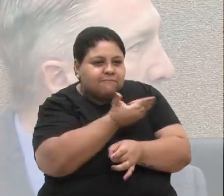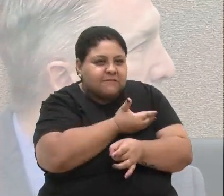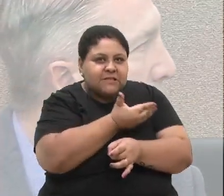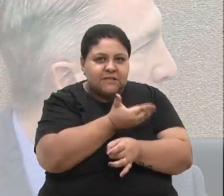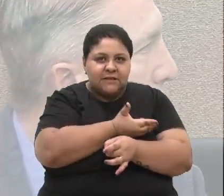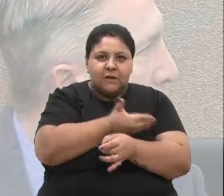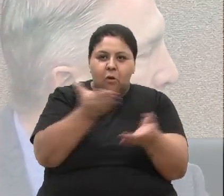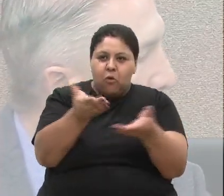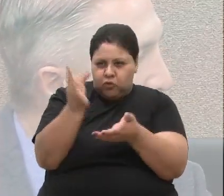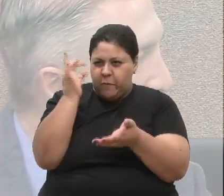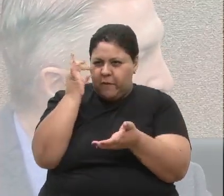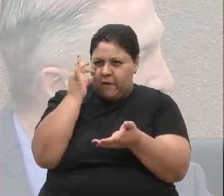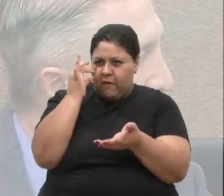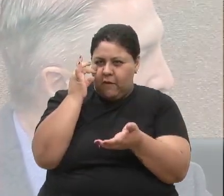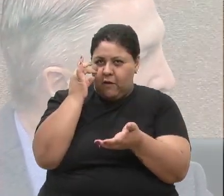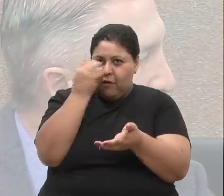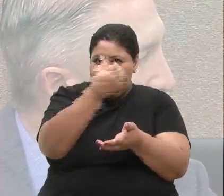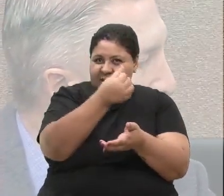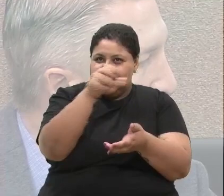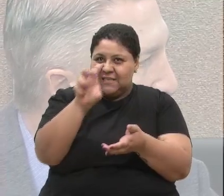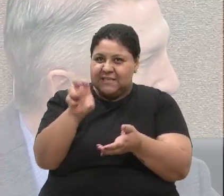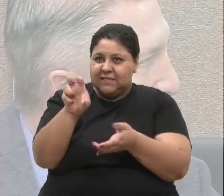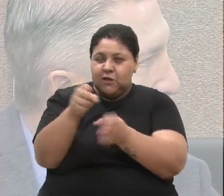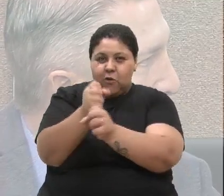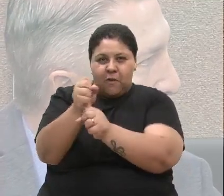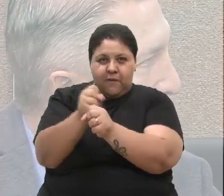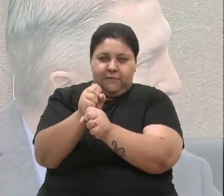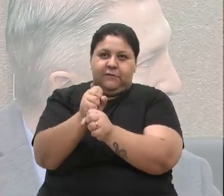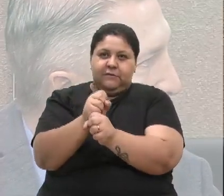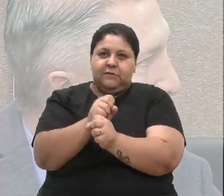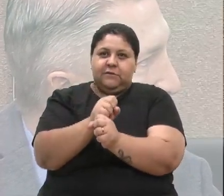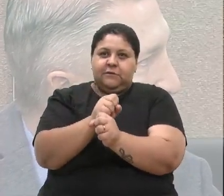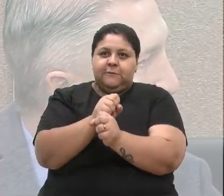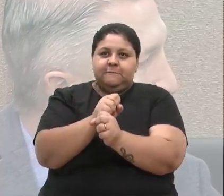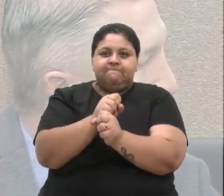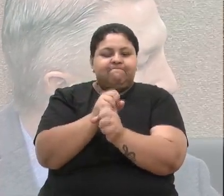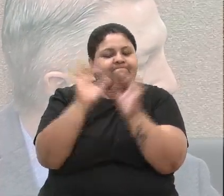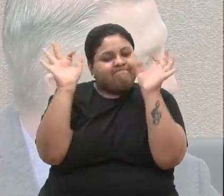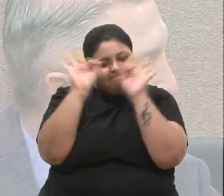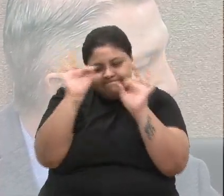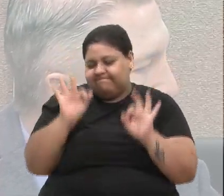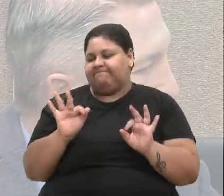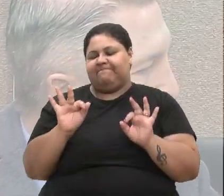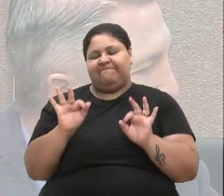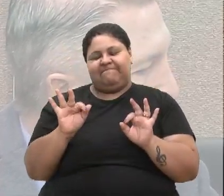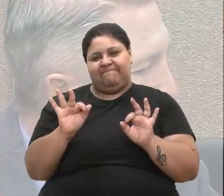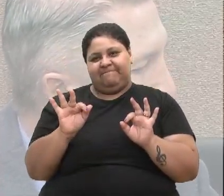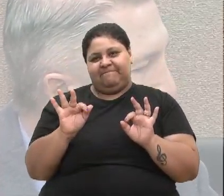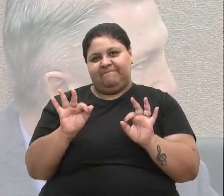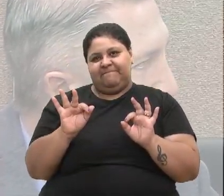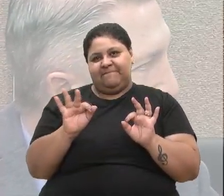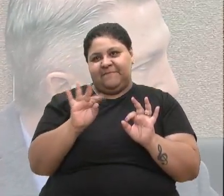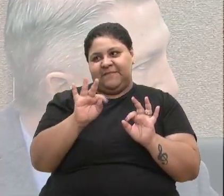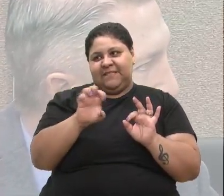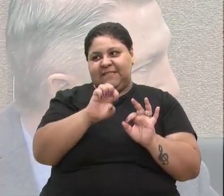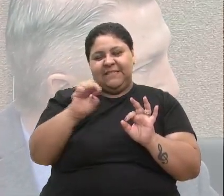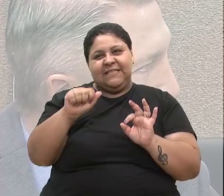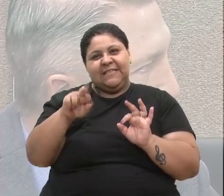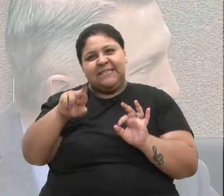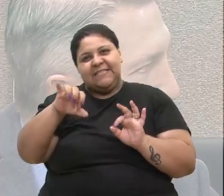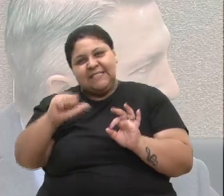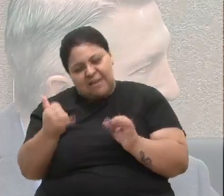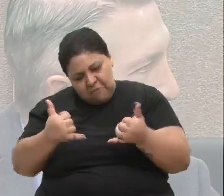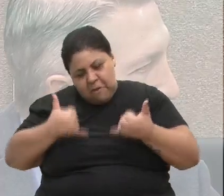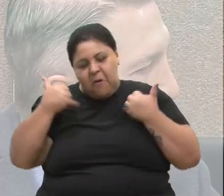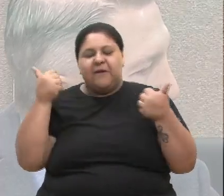aqui, desses 65 anos, nos deixa muito feliz. Seu Tessário, uma honra ter o